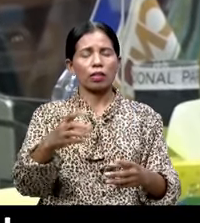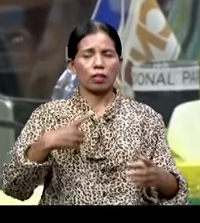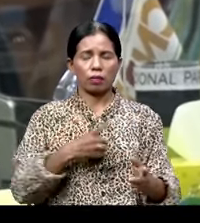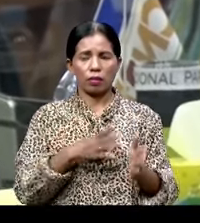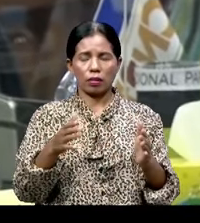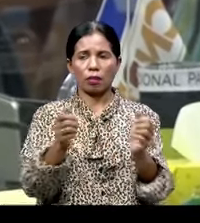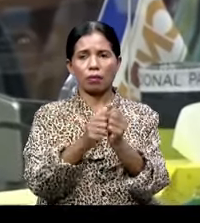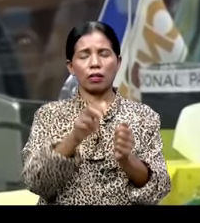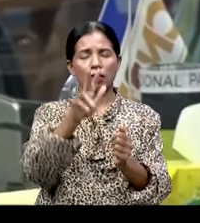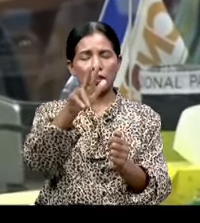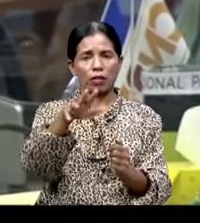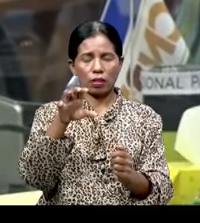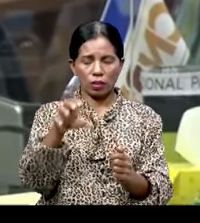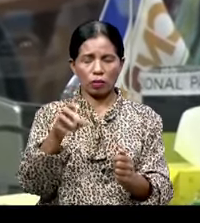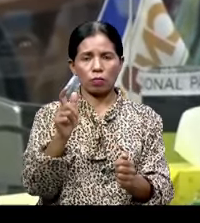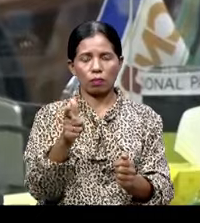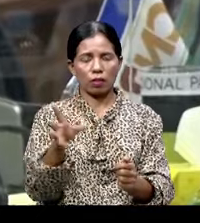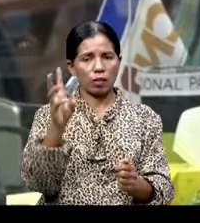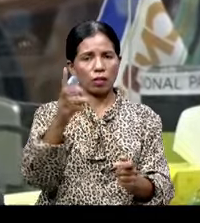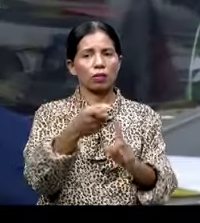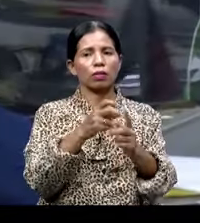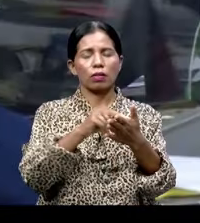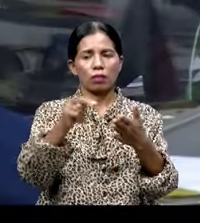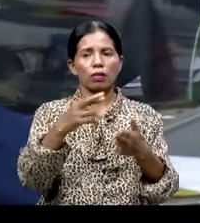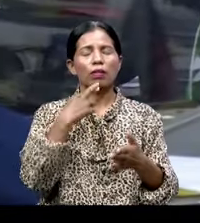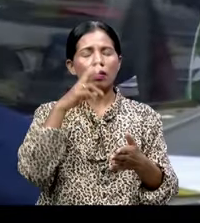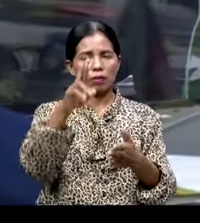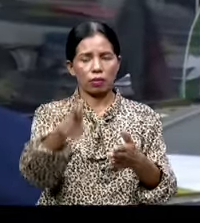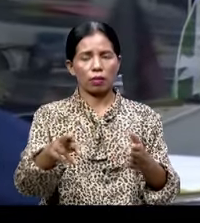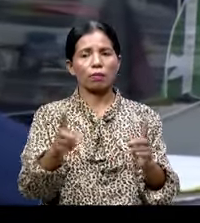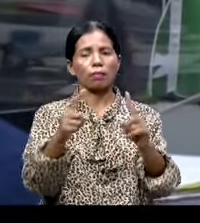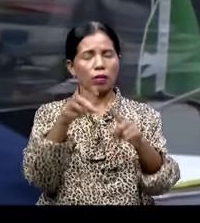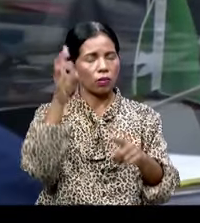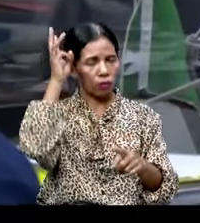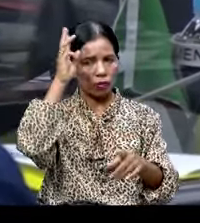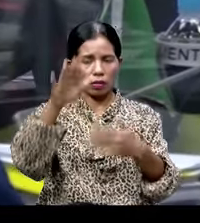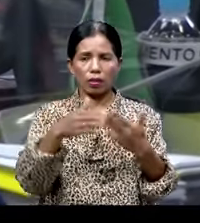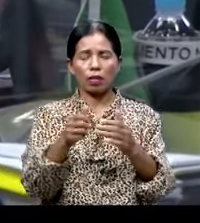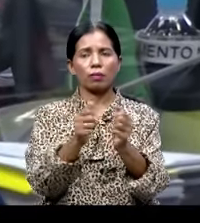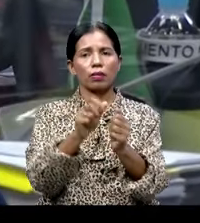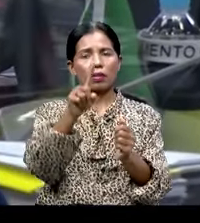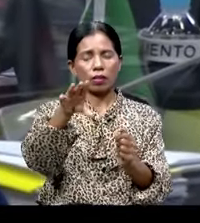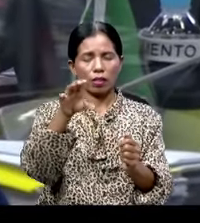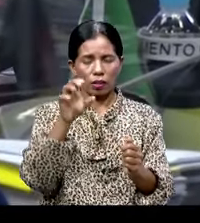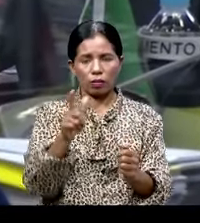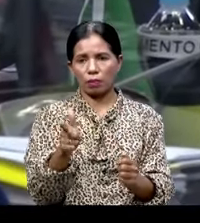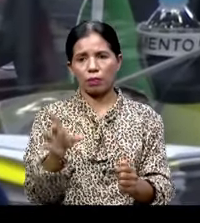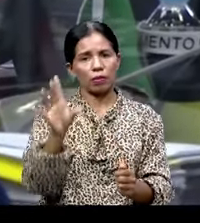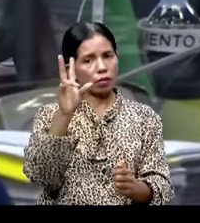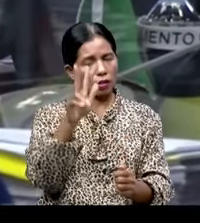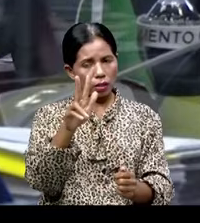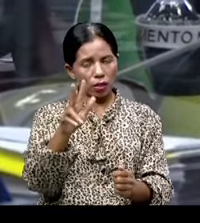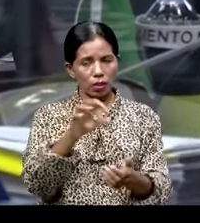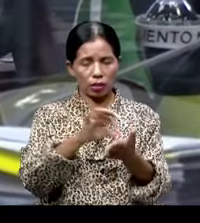hamutuk atus tolu ruanu resinen, husi número ne, resposta verbal ba preocupação Sira hamutuk atus sida ruanu resin tolu, resposta